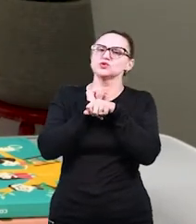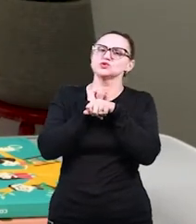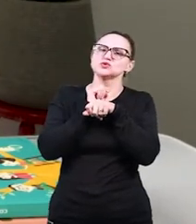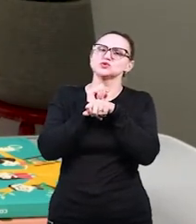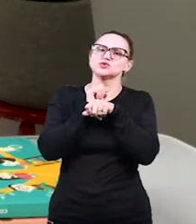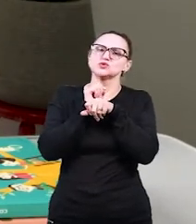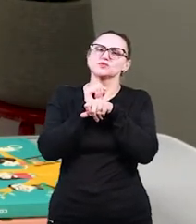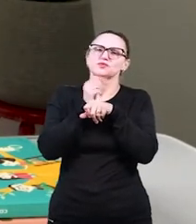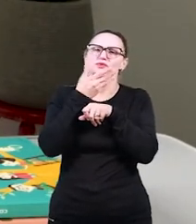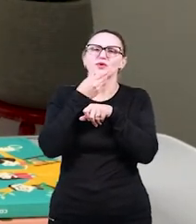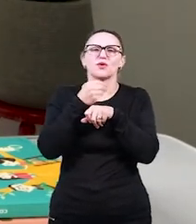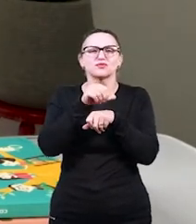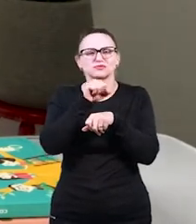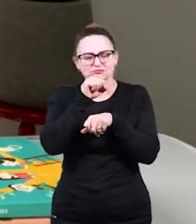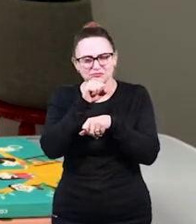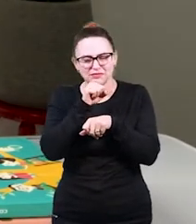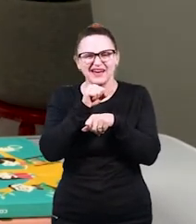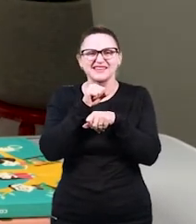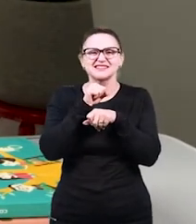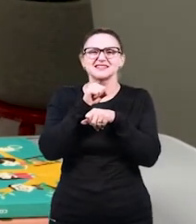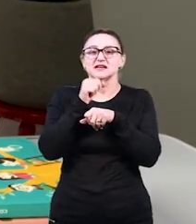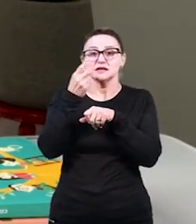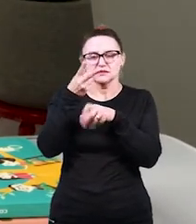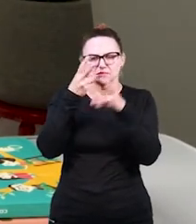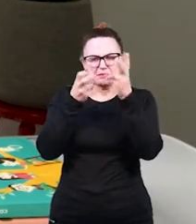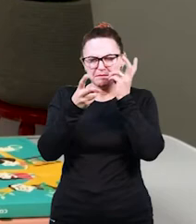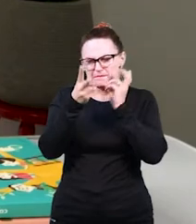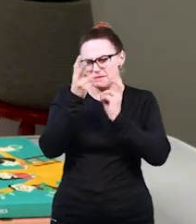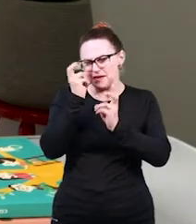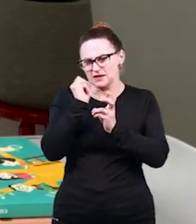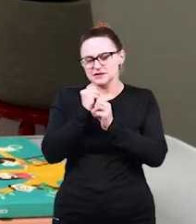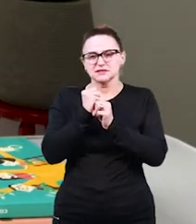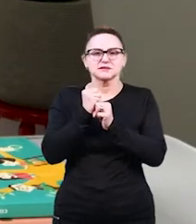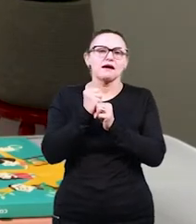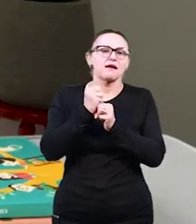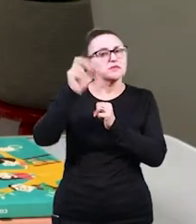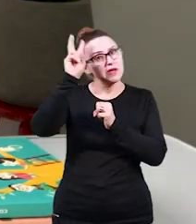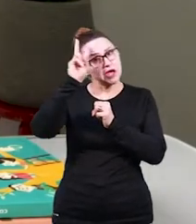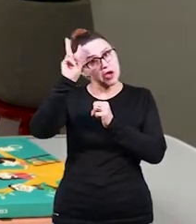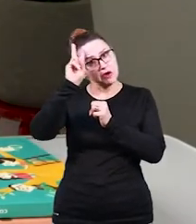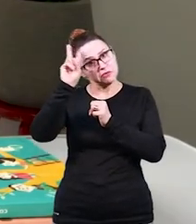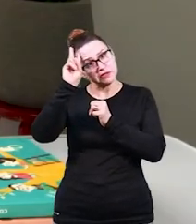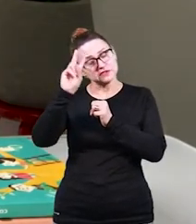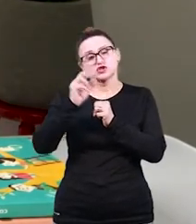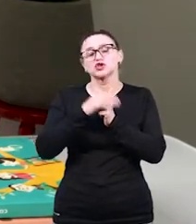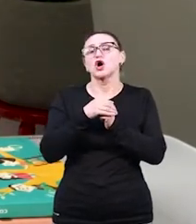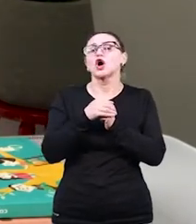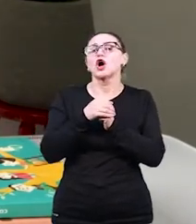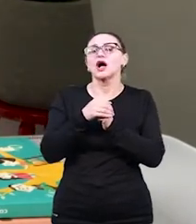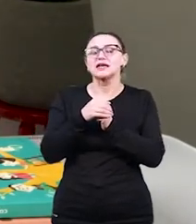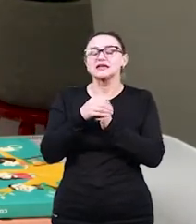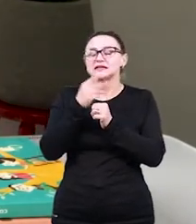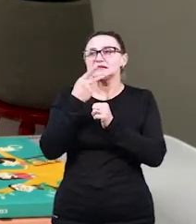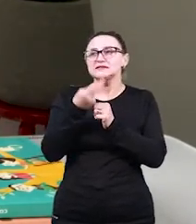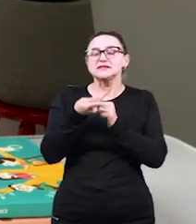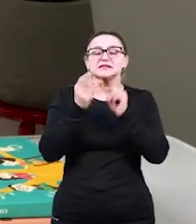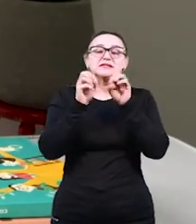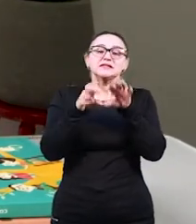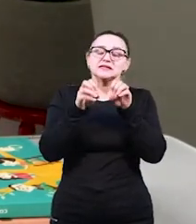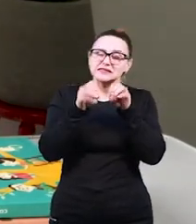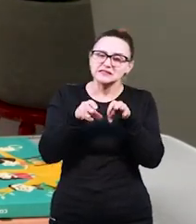percebe esse caráter bem didático, esse caráter moralista, né? Então, é uma história que está ali para ensinar